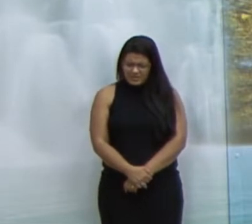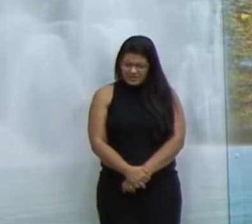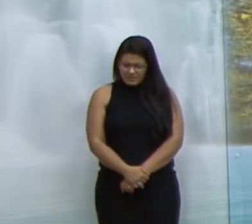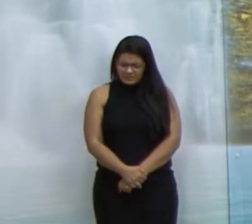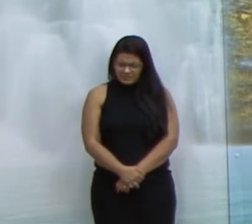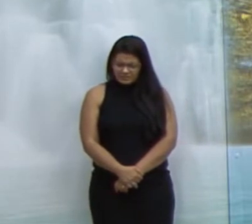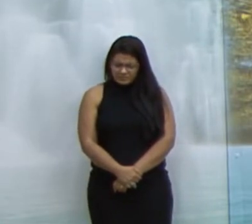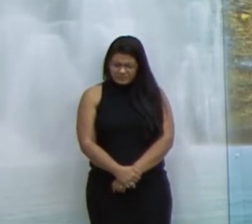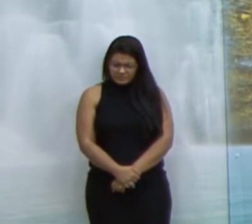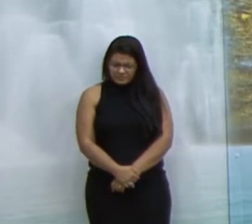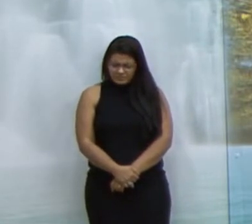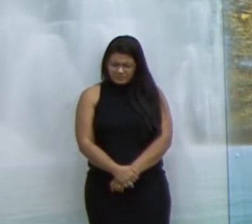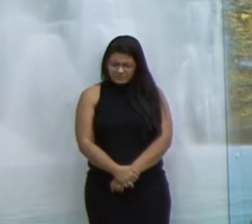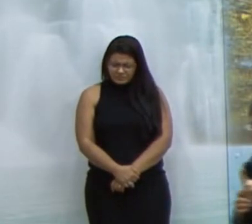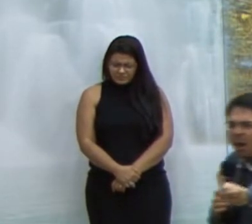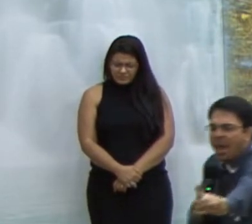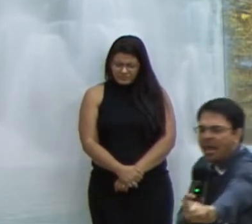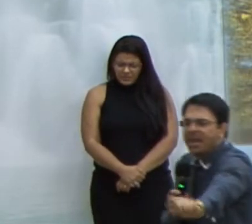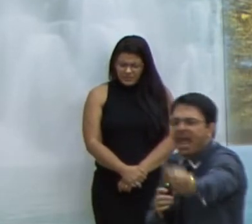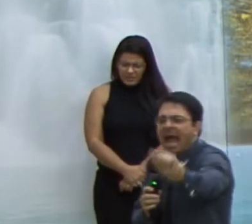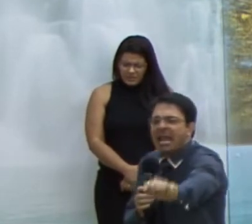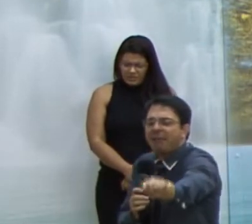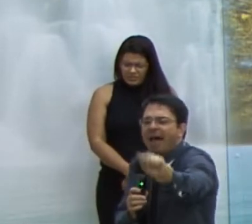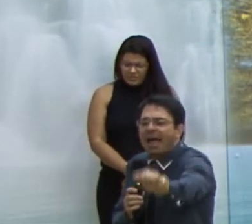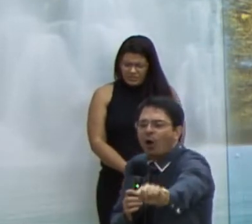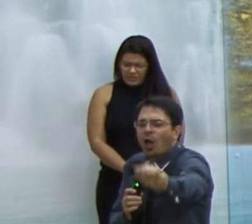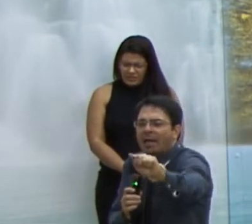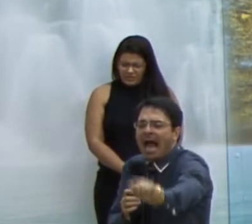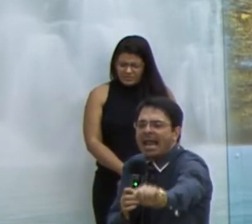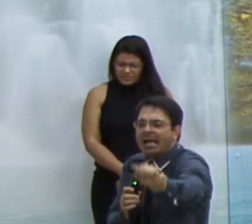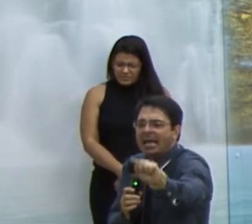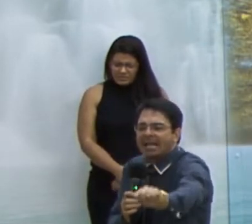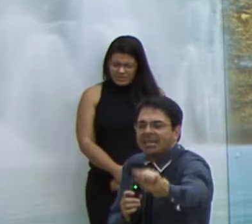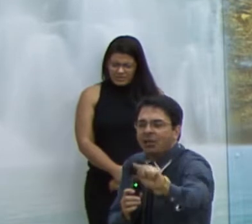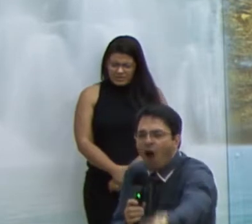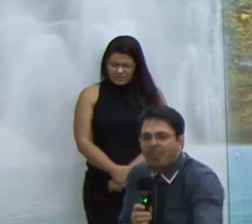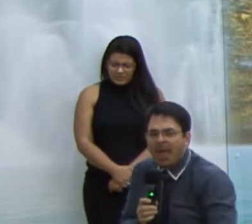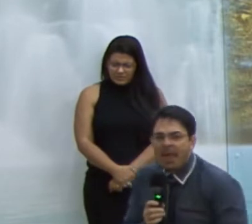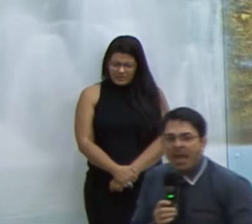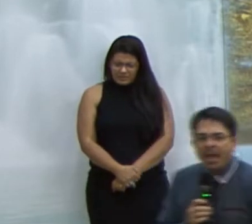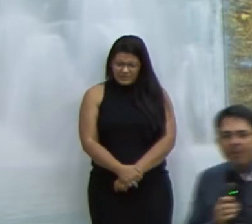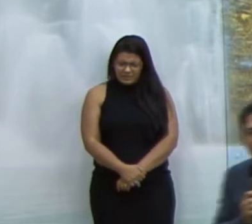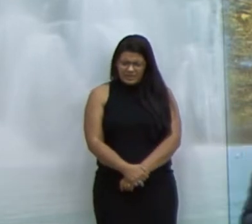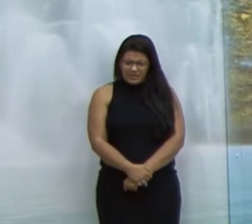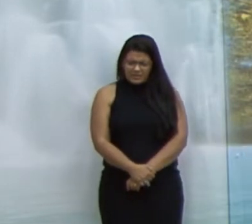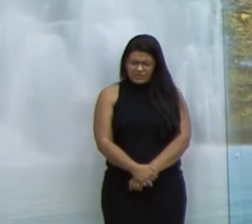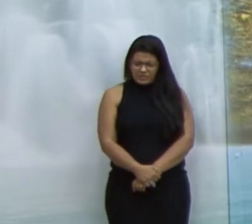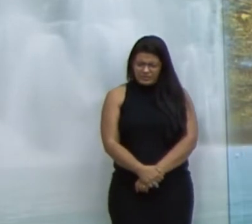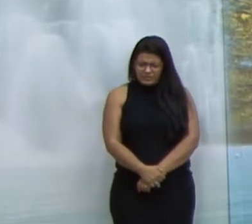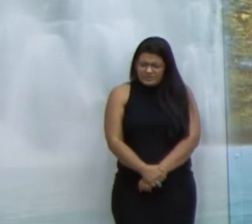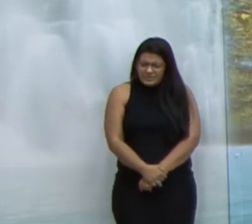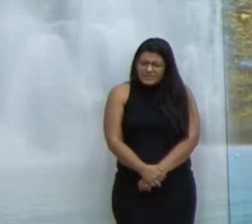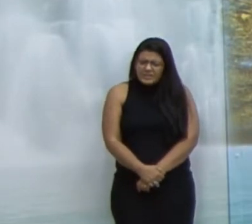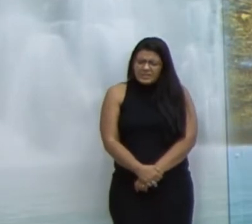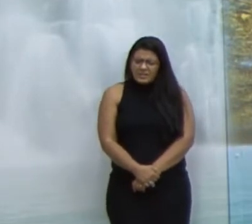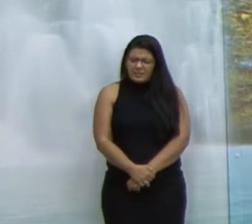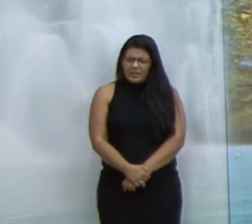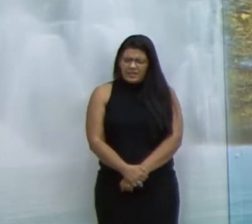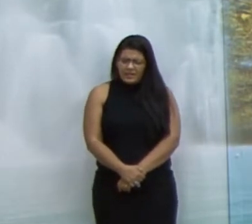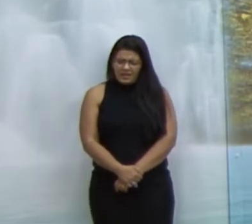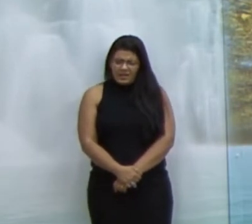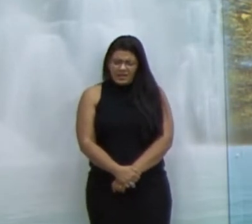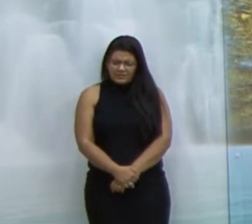Ele vai sacudir nossa nação e ele vai colocar a casa em ordem e muitos grandão vão cair